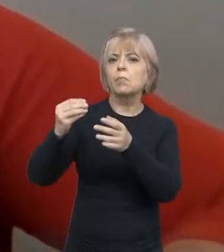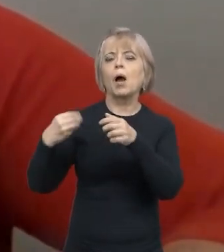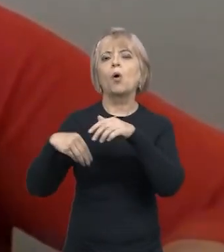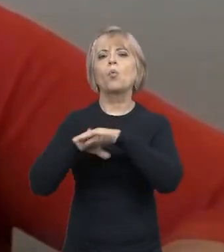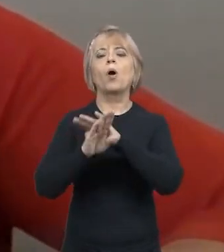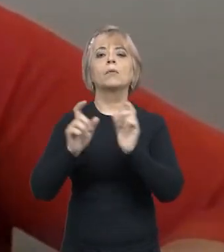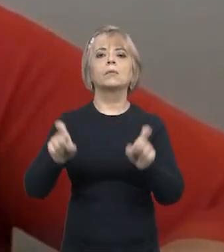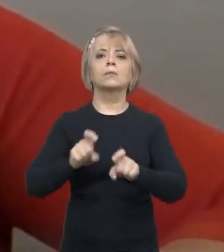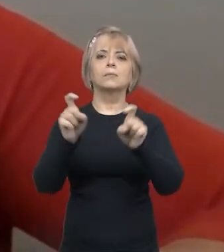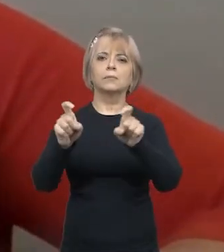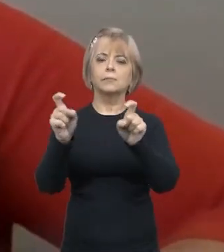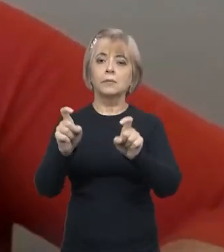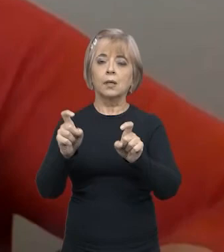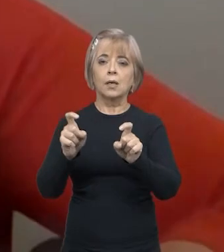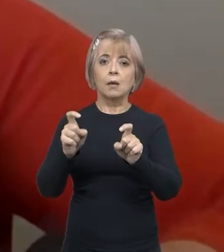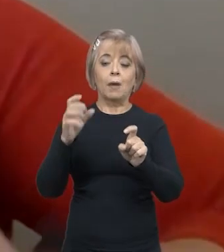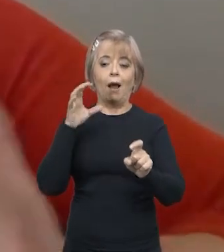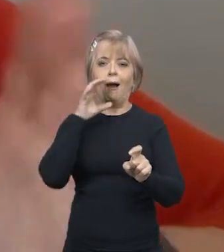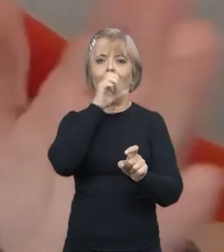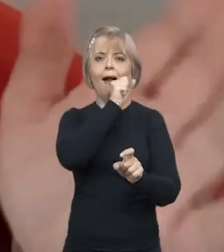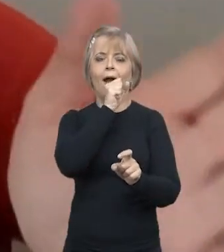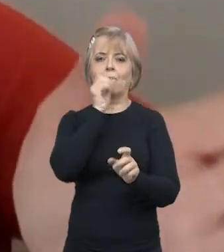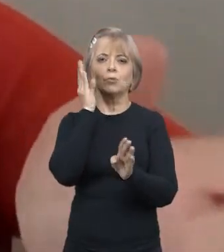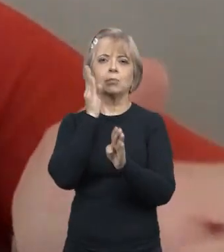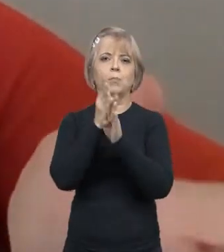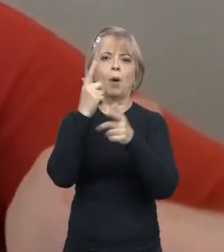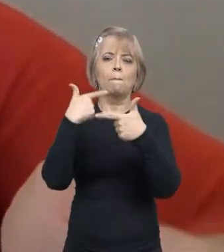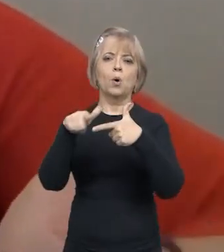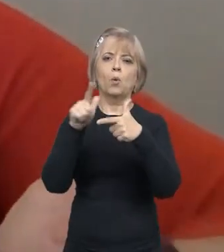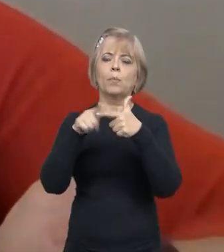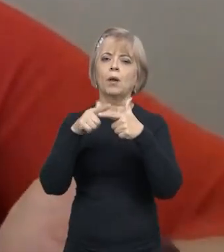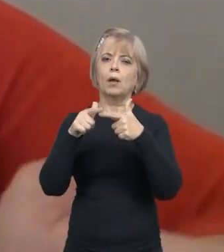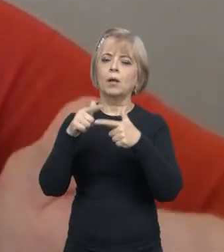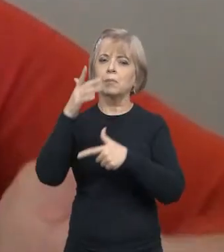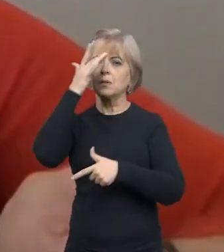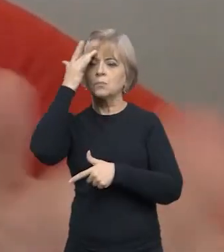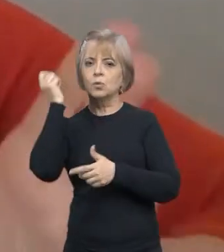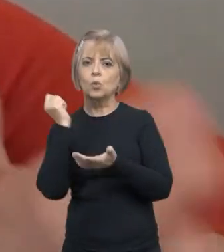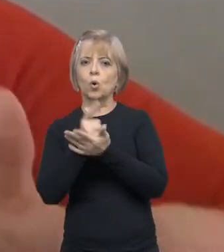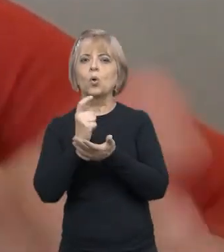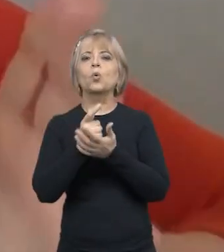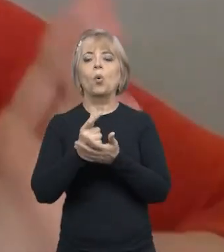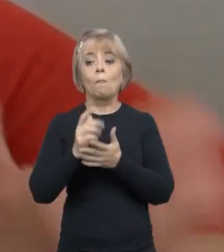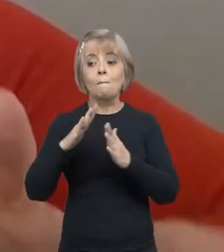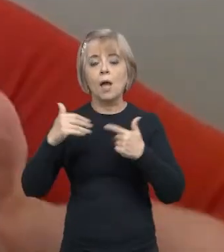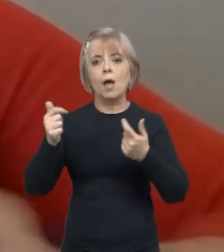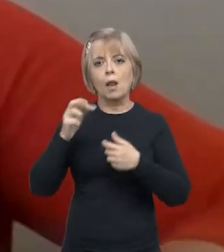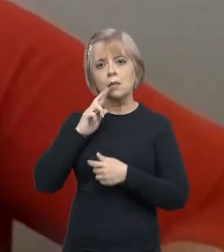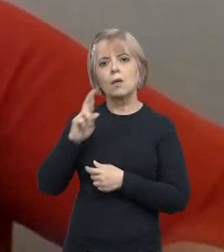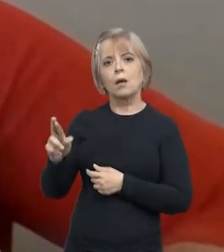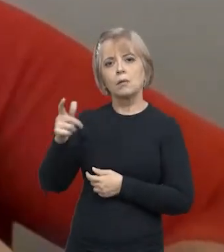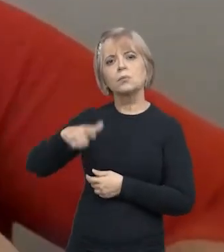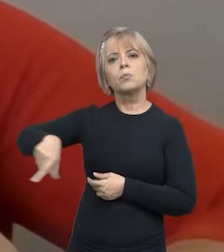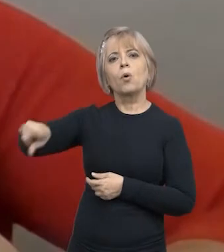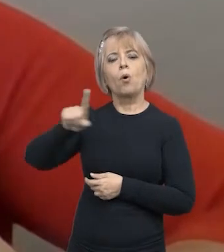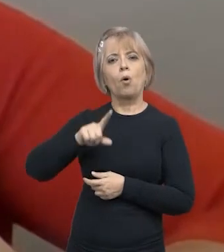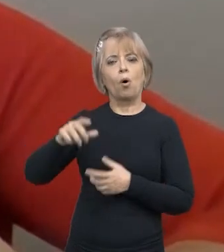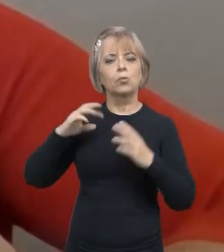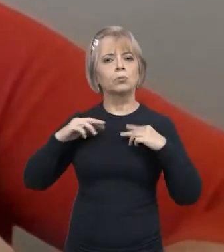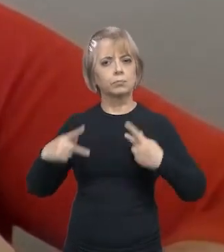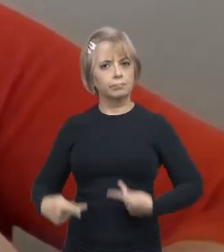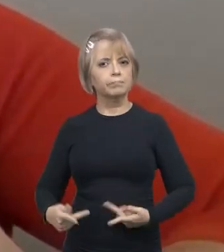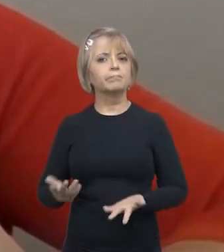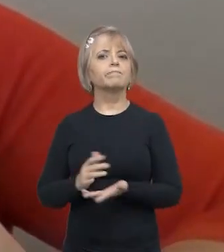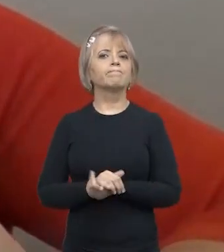identificar com o máximo de precisão aqueles grandes problemas dos consumidores, que merecem uma atuação pronta do